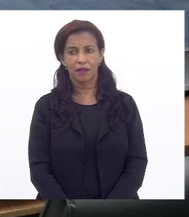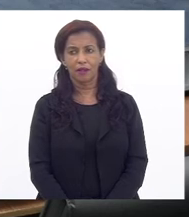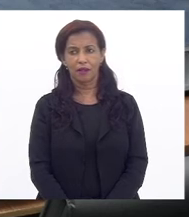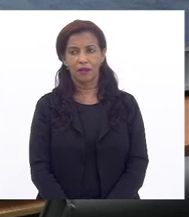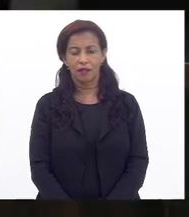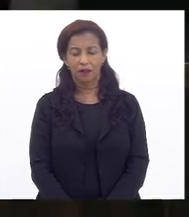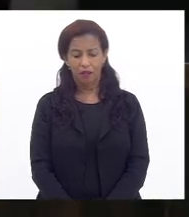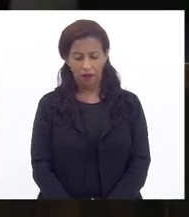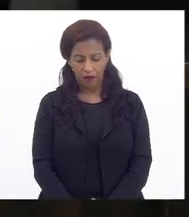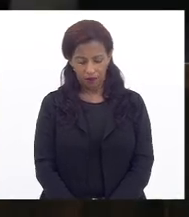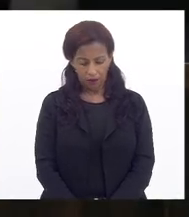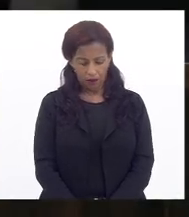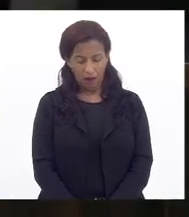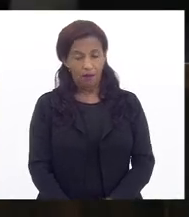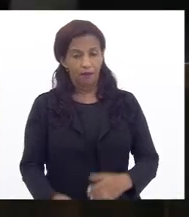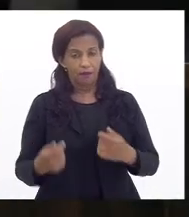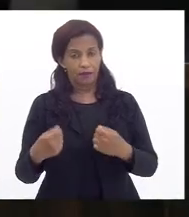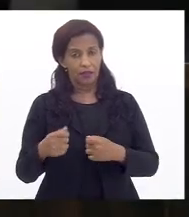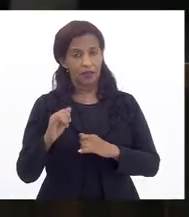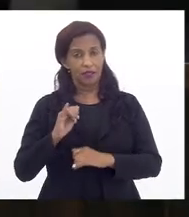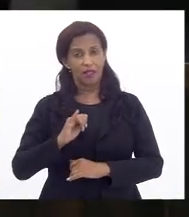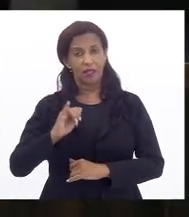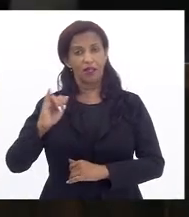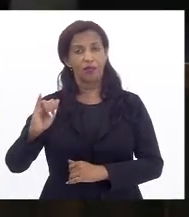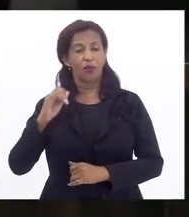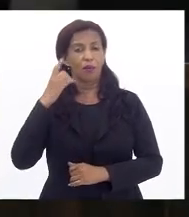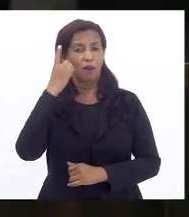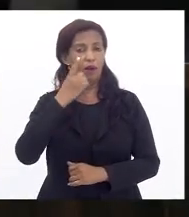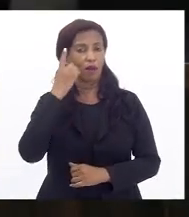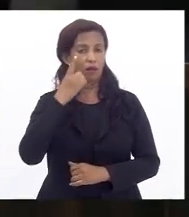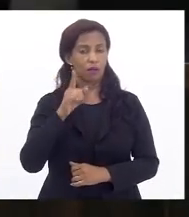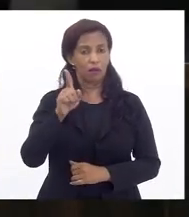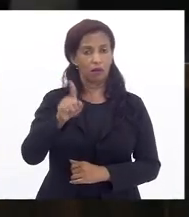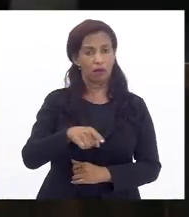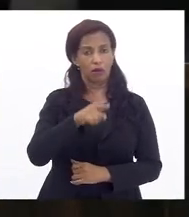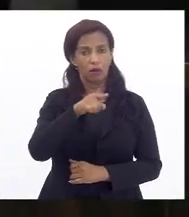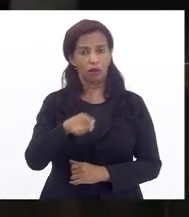Precisaríamos dar um jeito de informar a deputada Célia Jordão que nós vamos suspender a sessão.